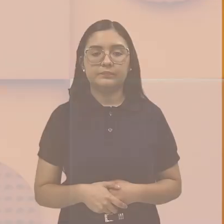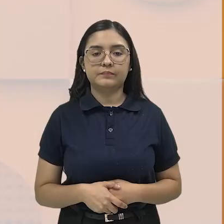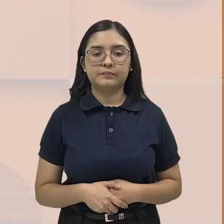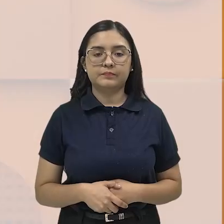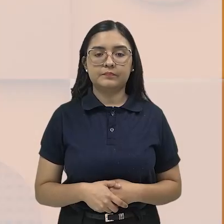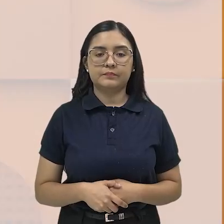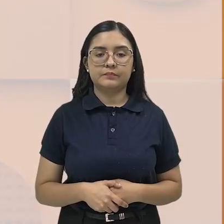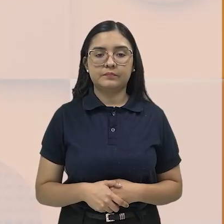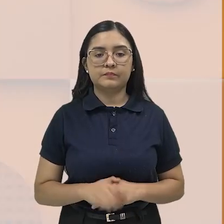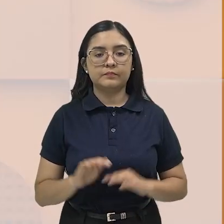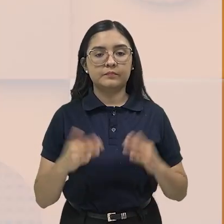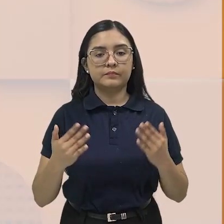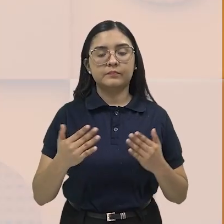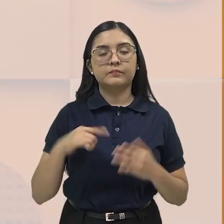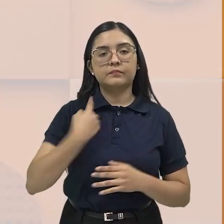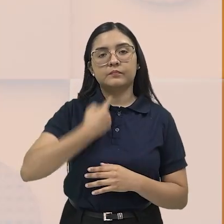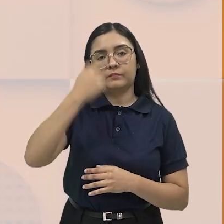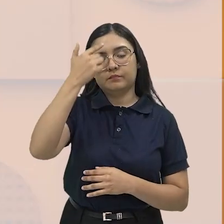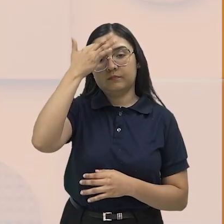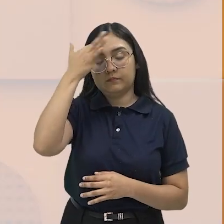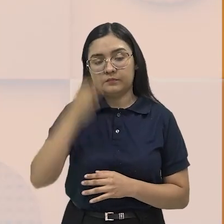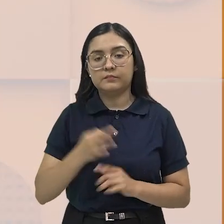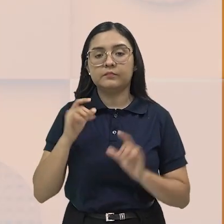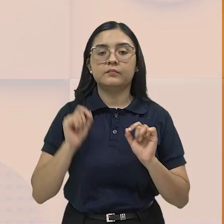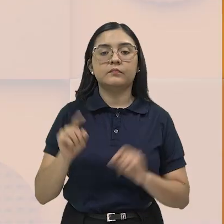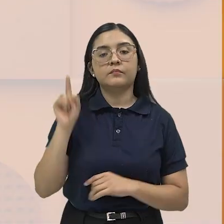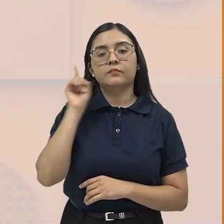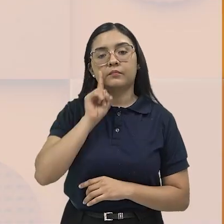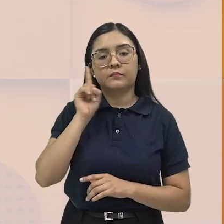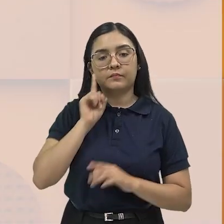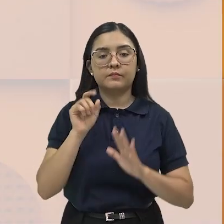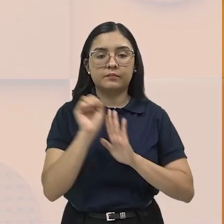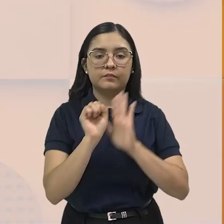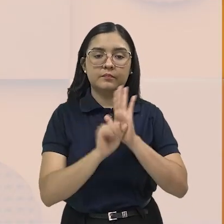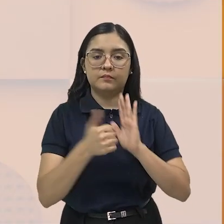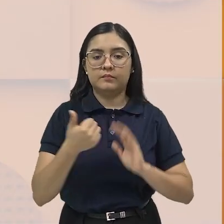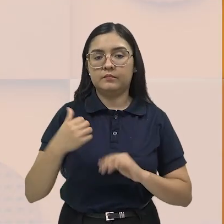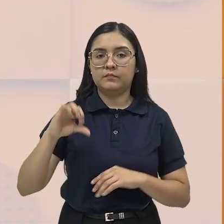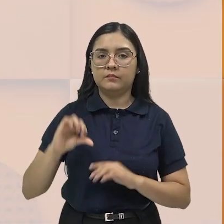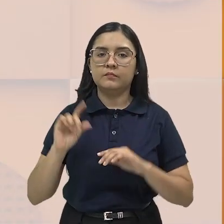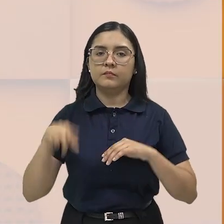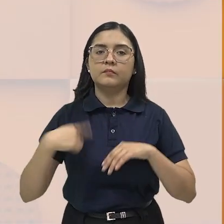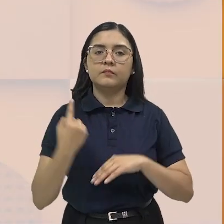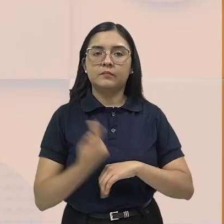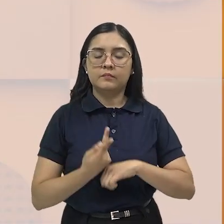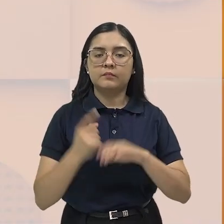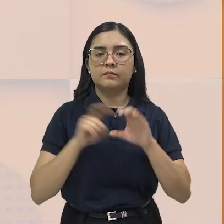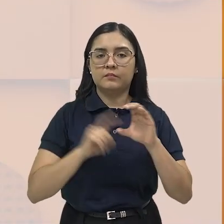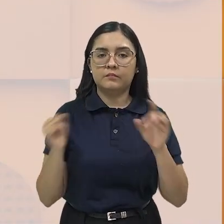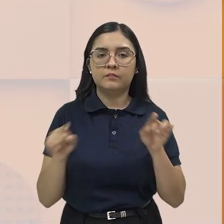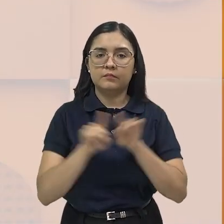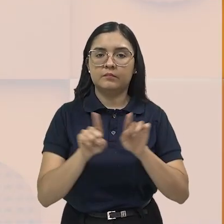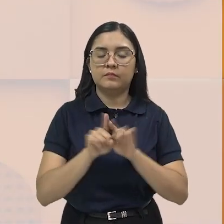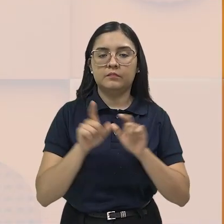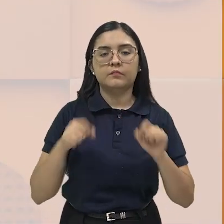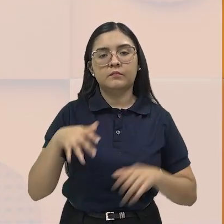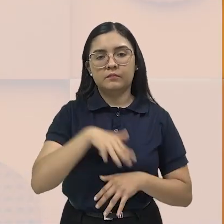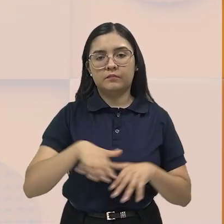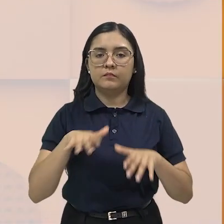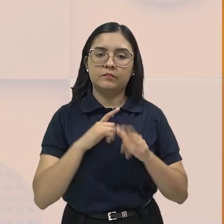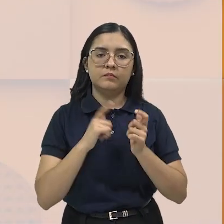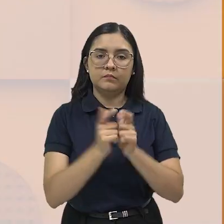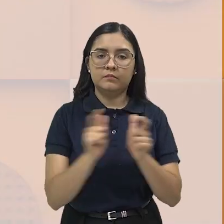Para a gente compreender, então, os Estados Unidos da América no século XIX, o pós-independência e também a expansão territorial